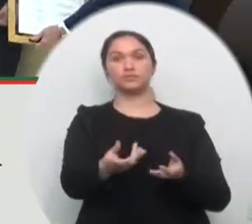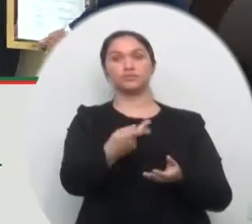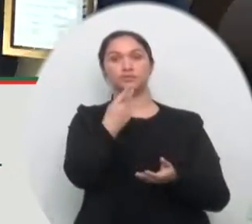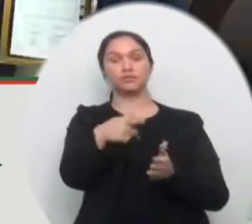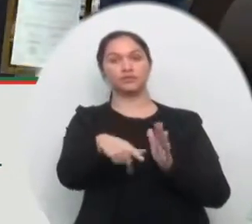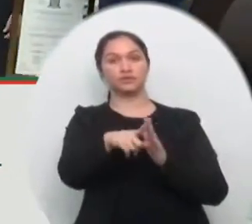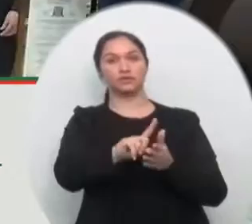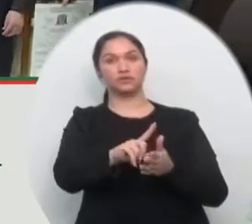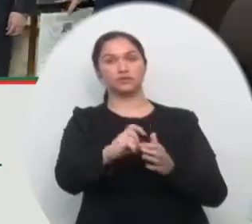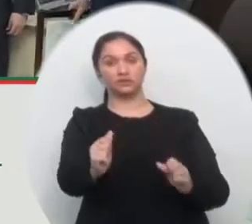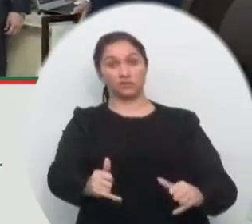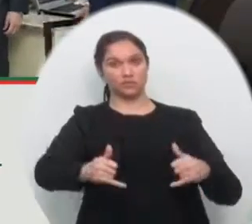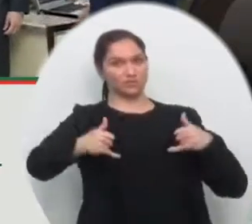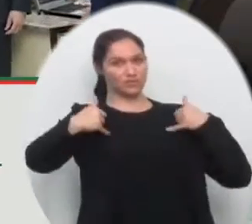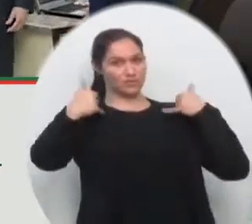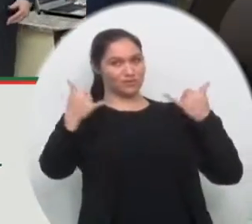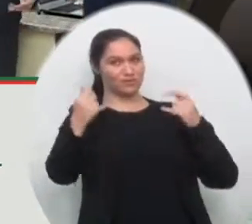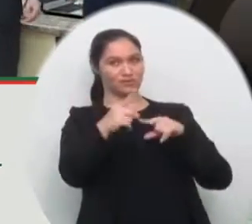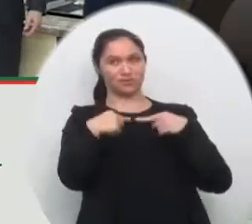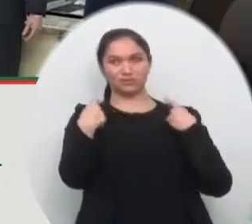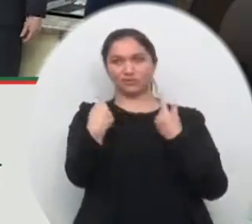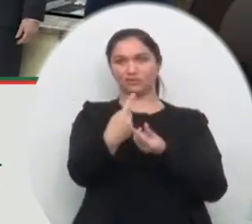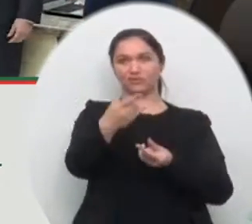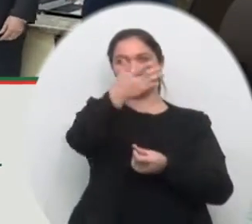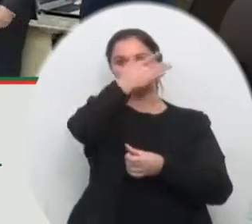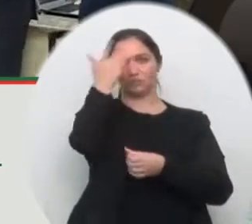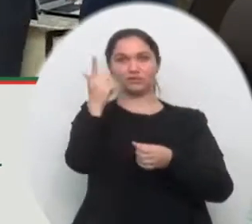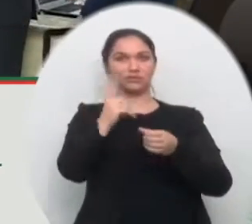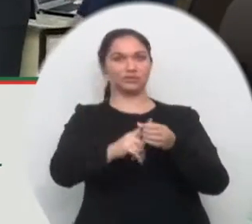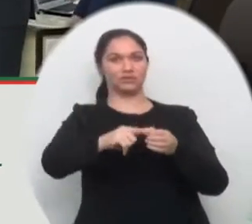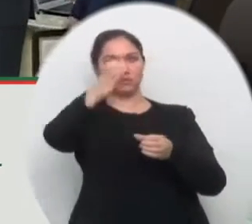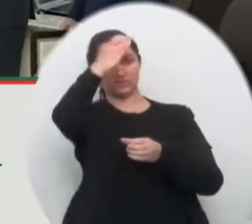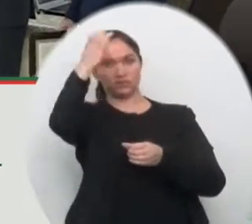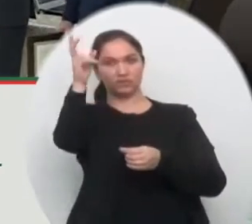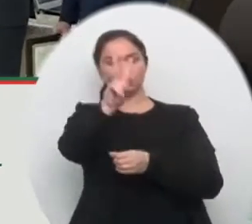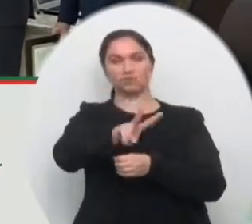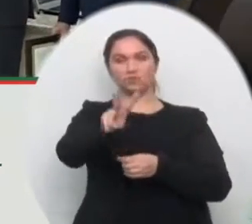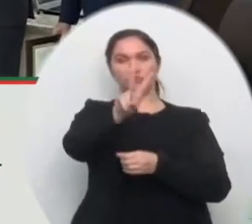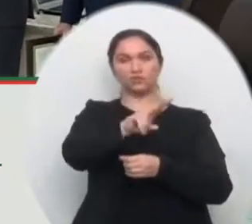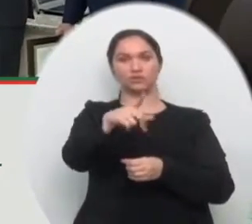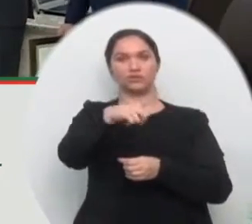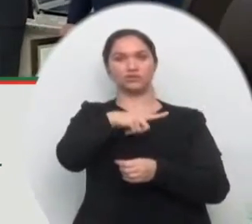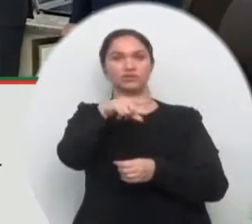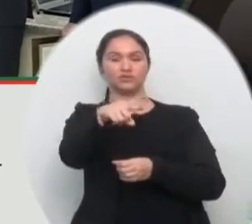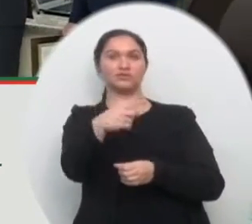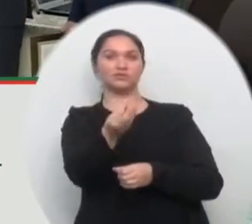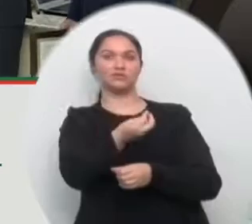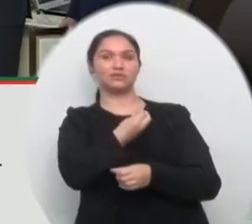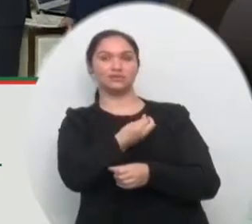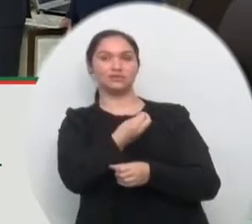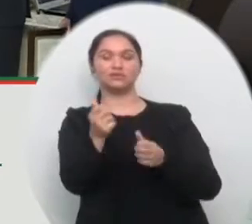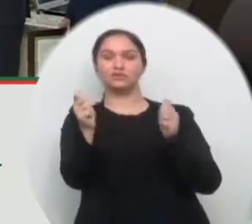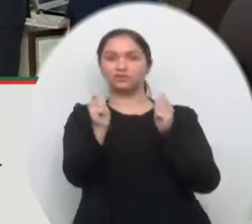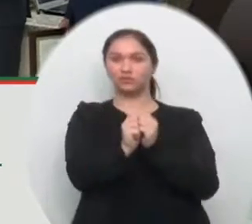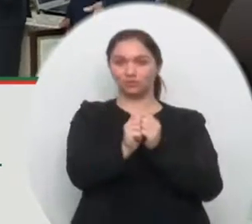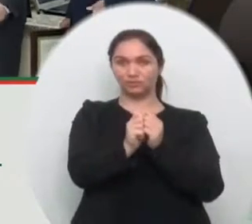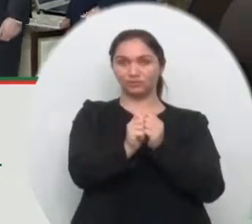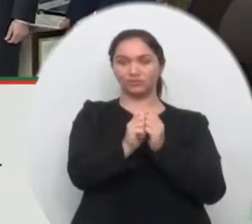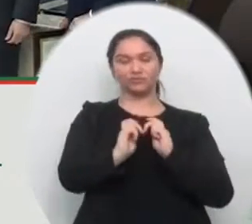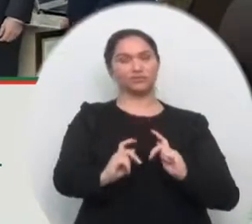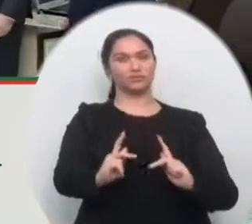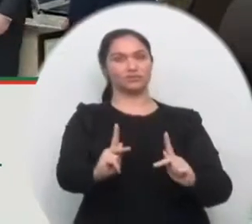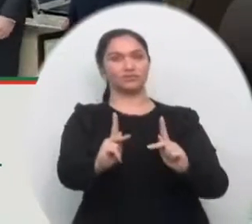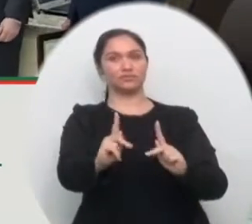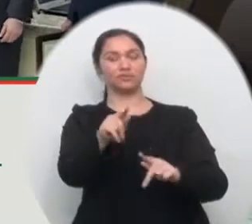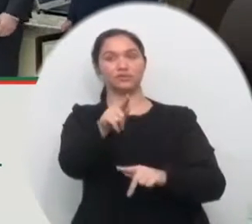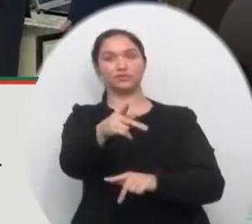é um orgulho para nós aqui, enquanto cristianenses, enquanto vereadores, tê-lo conosco. É, tê-lo como